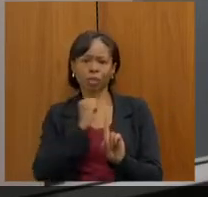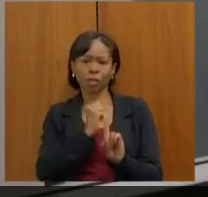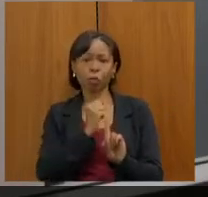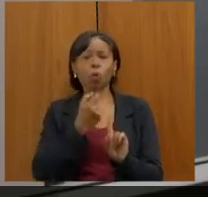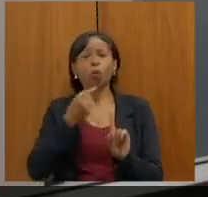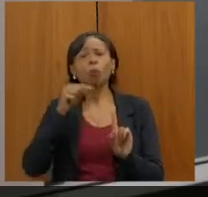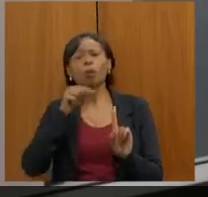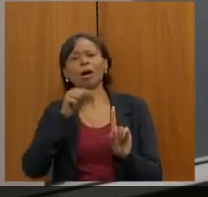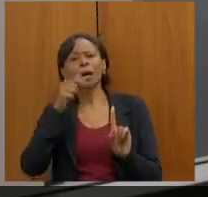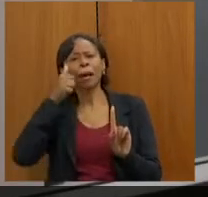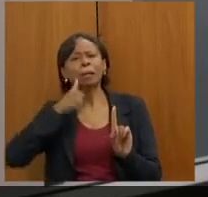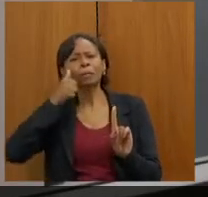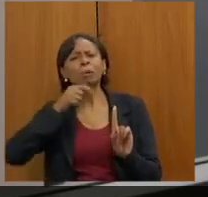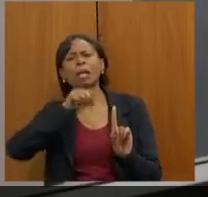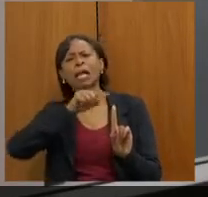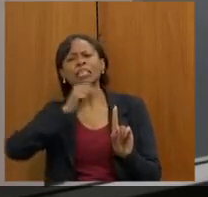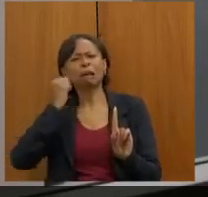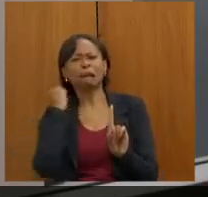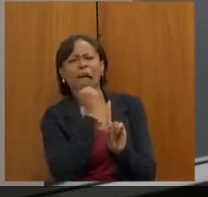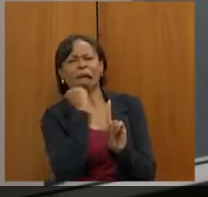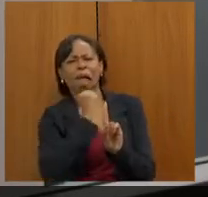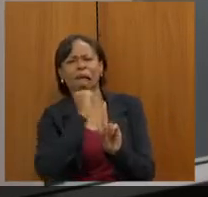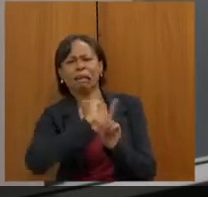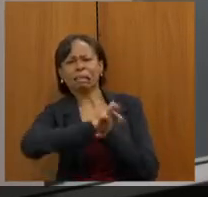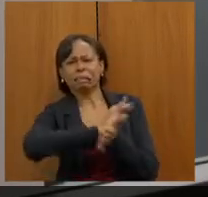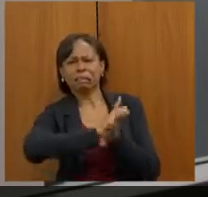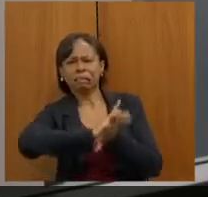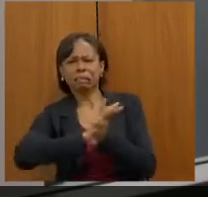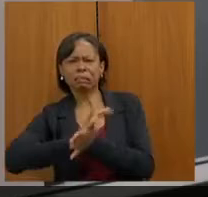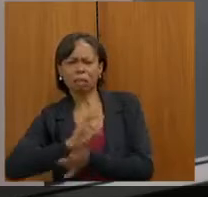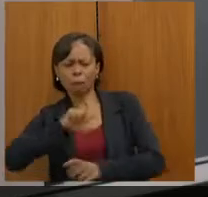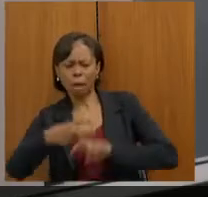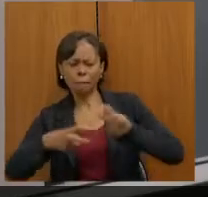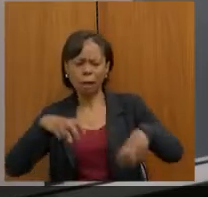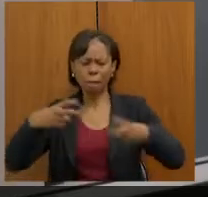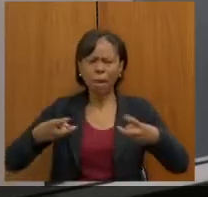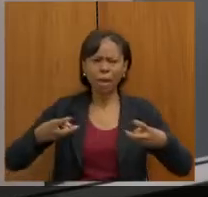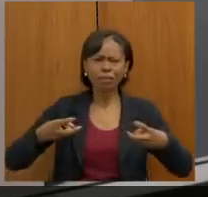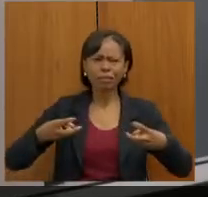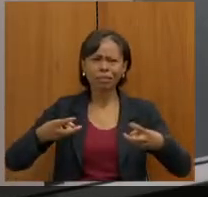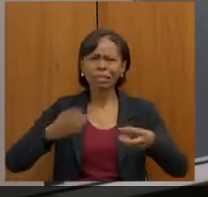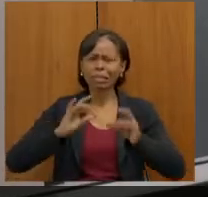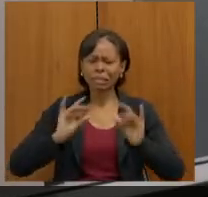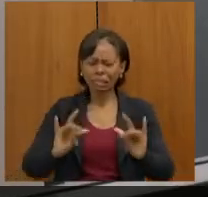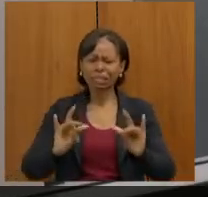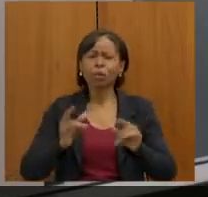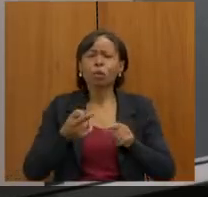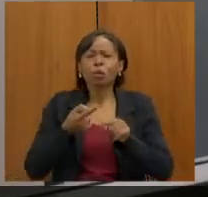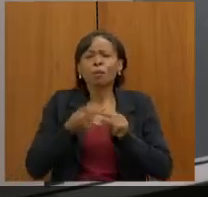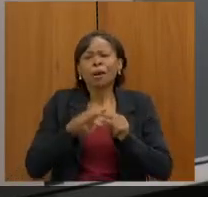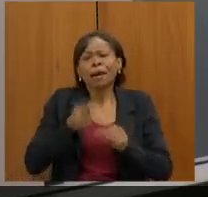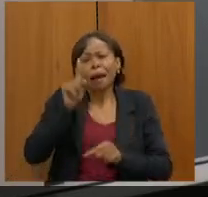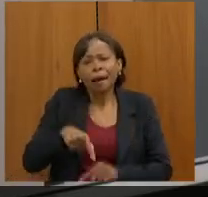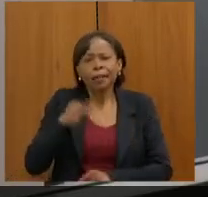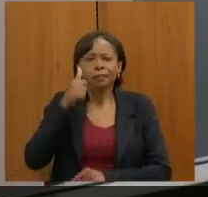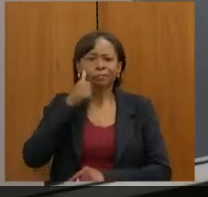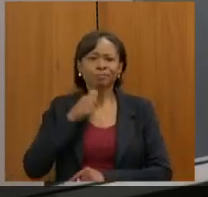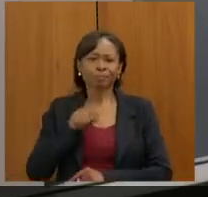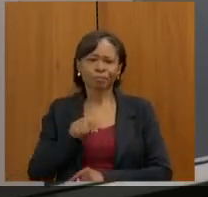pelo fato delas serem mulheres e isso foi na década e tenta quando então a corte